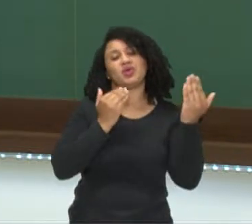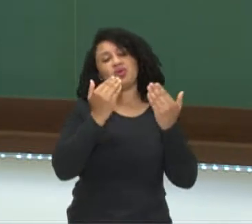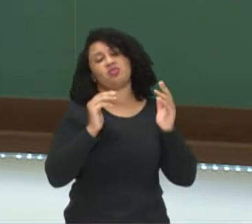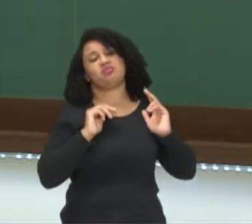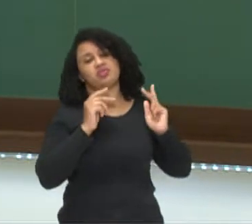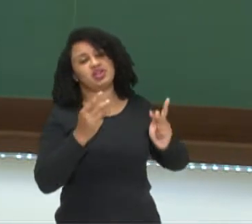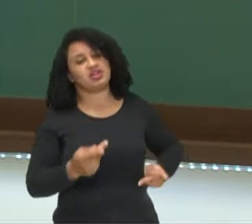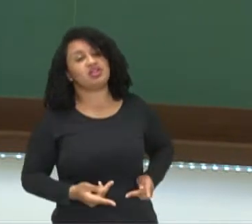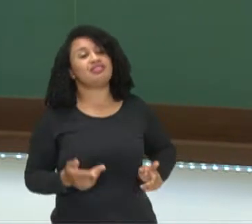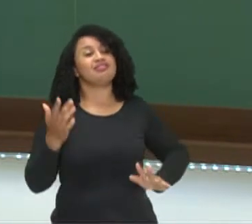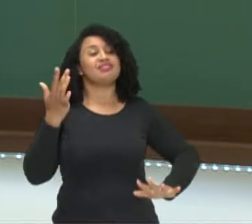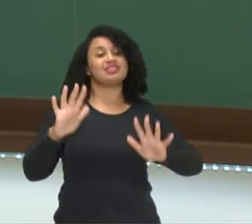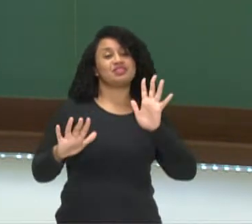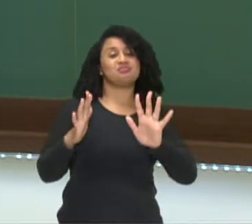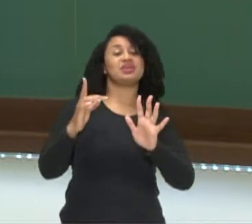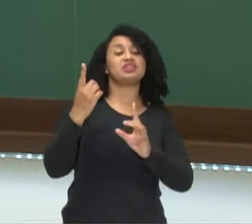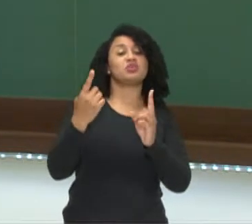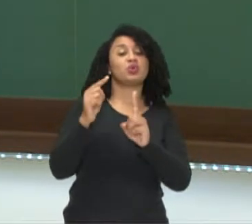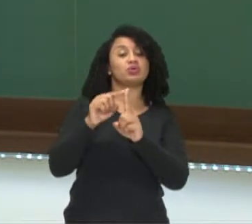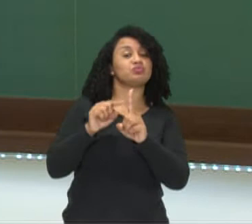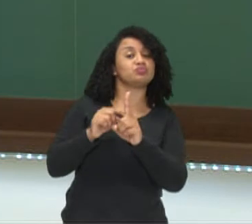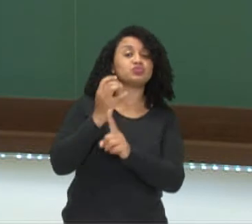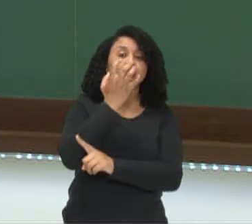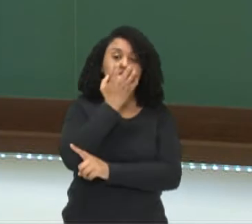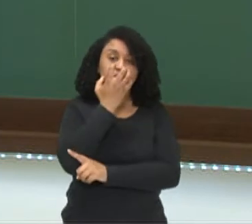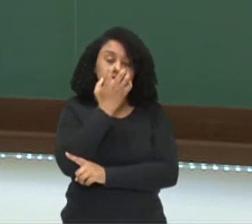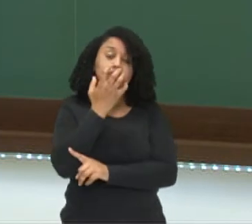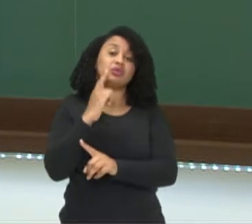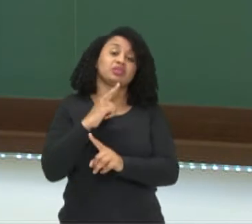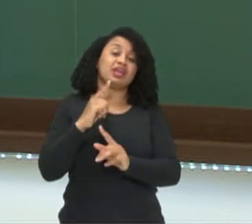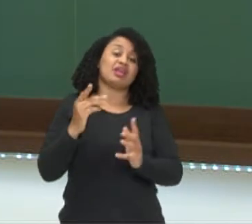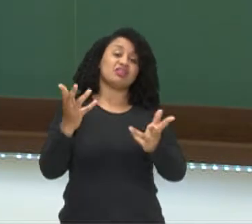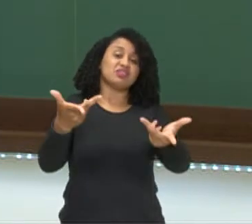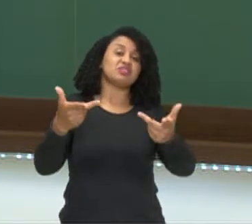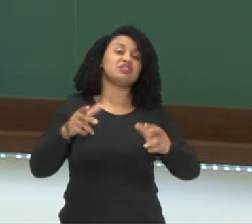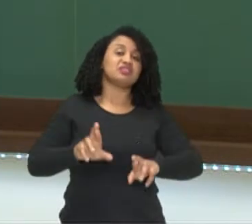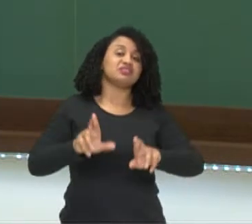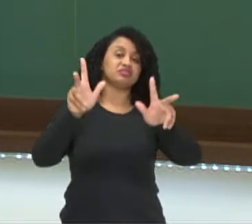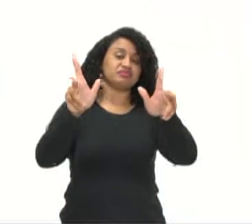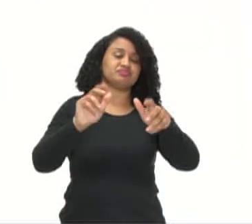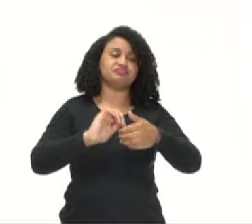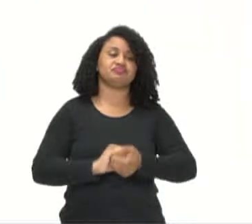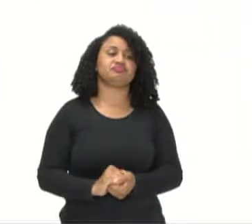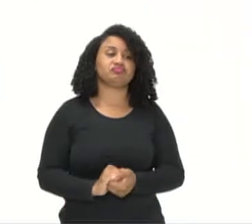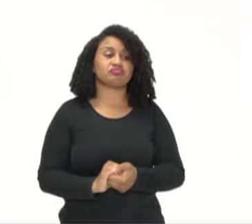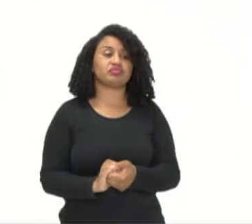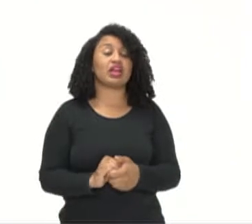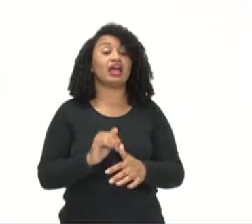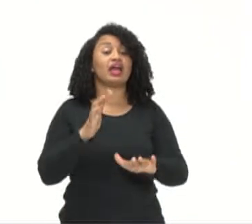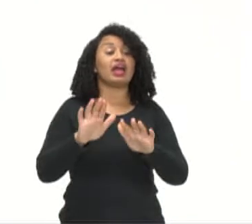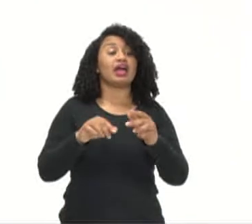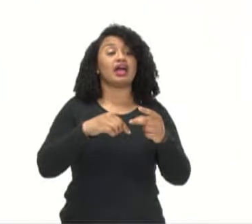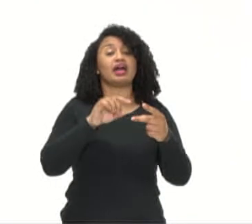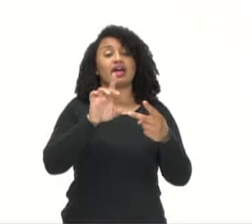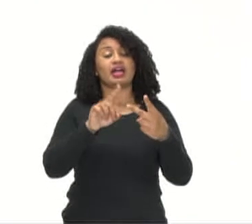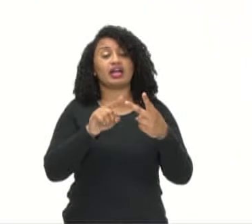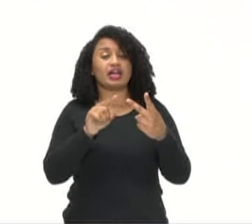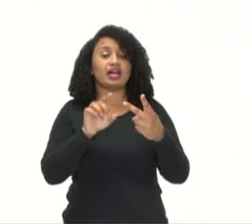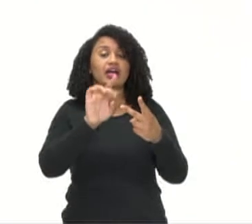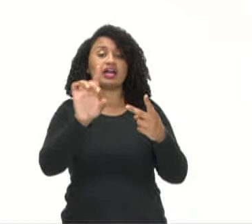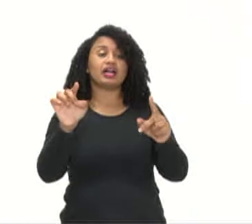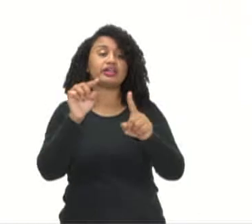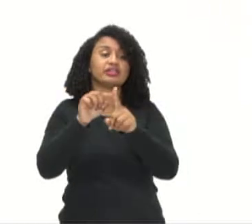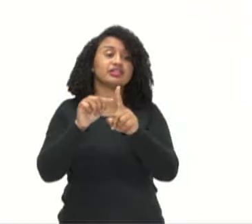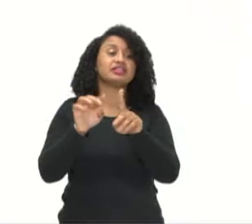humano. Depende da raça. Então, tem uma velocidade diferente. Cada raça também demora um tempo diferente em